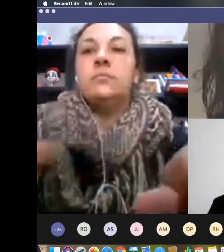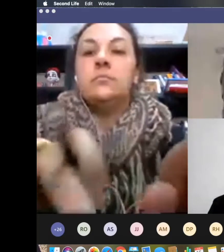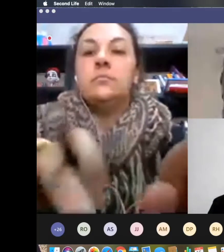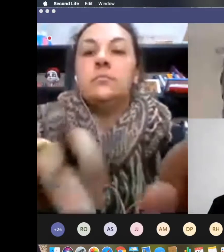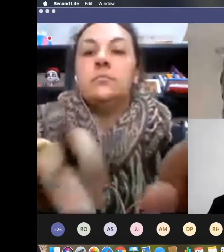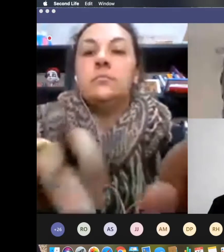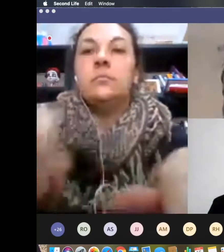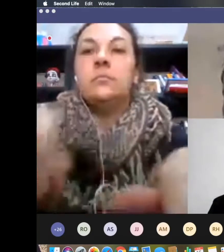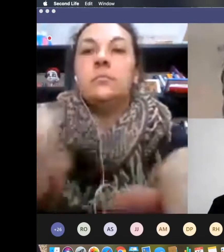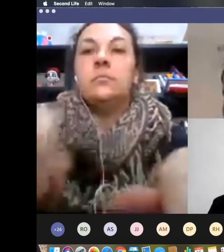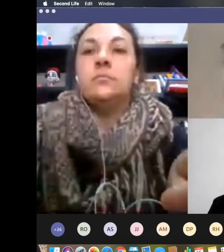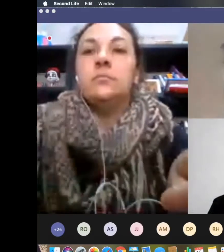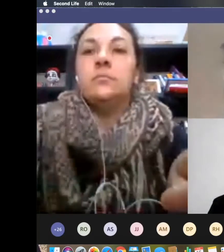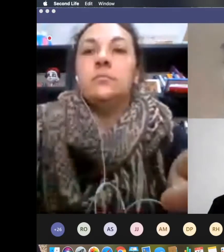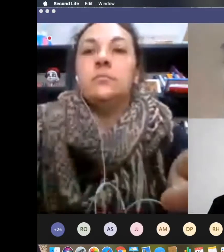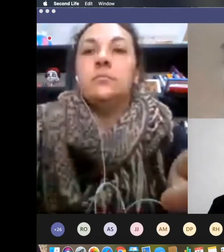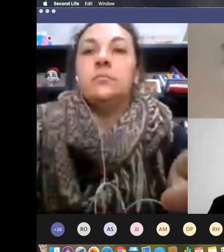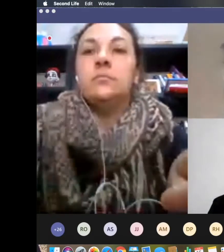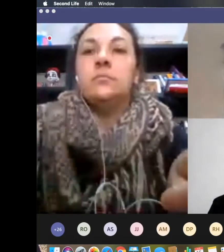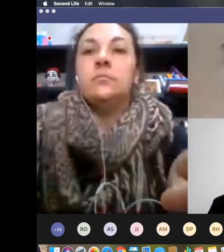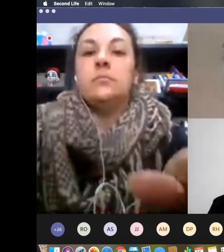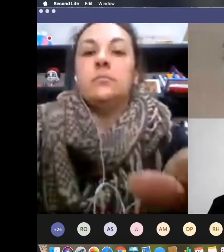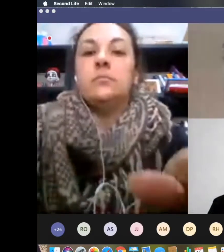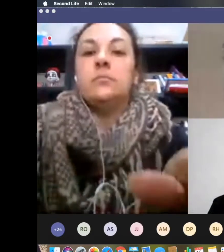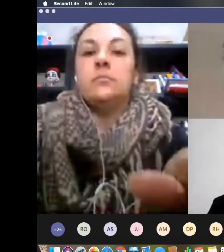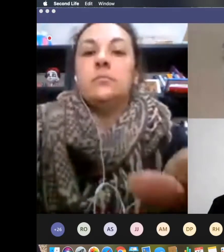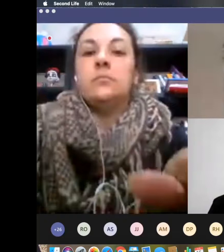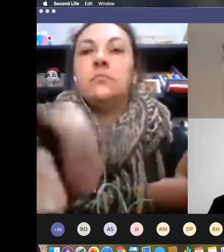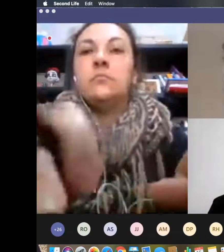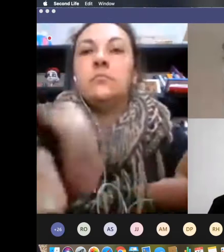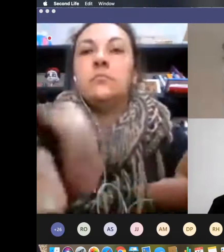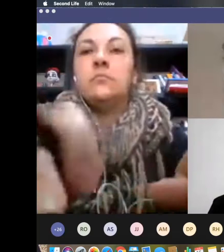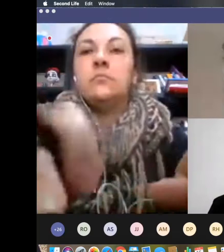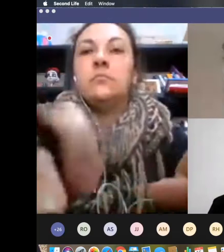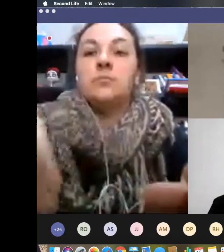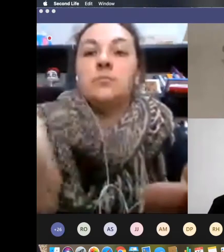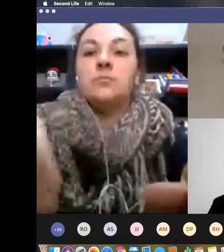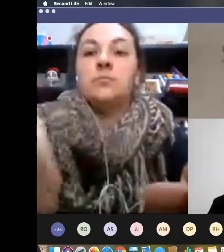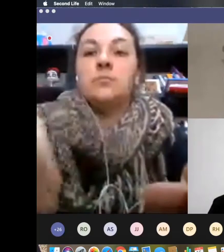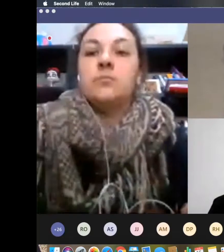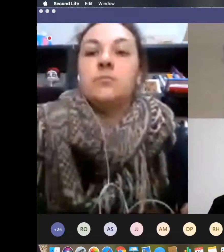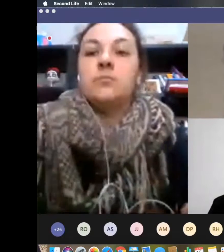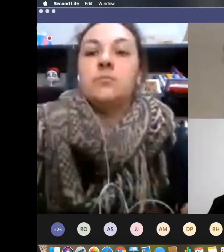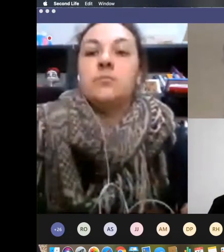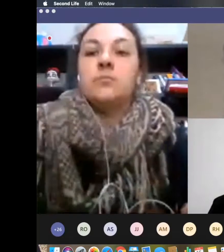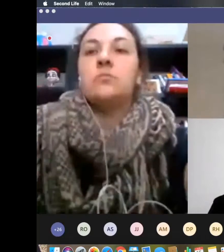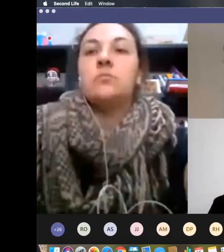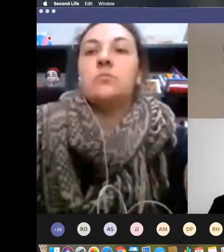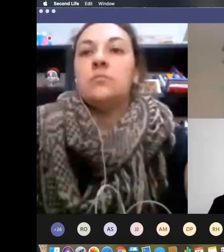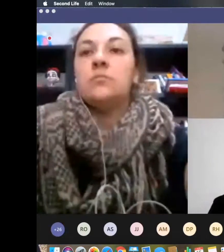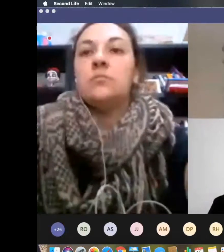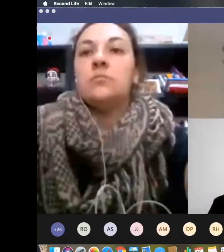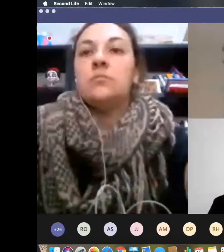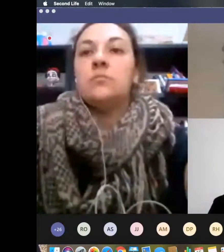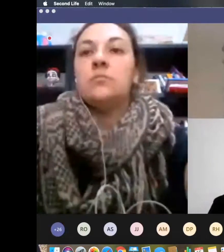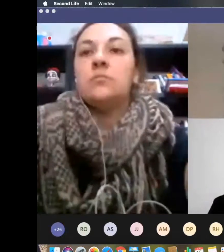verdade que os avatares nos faz experimentar, nos